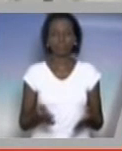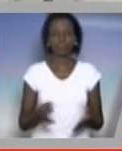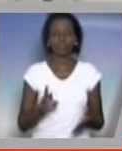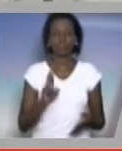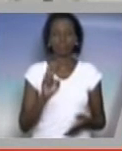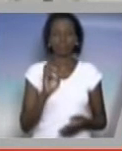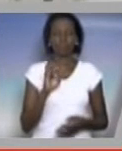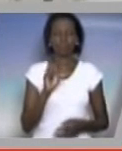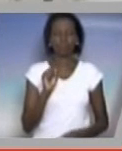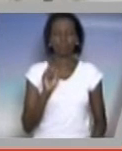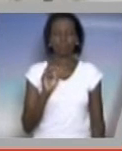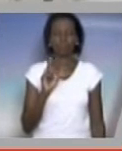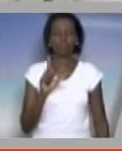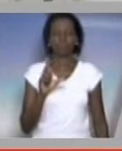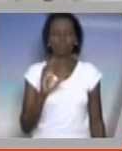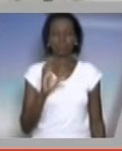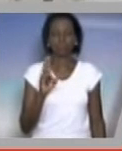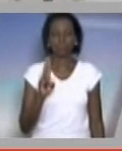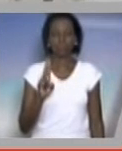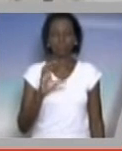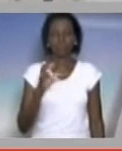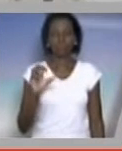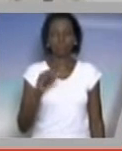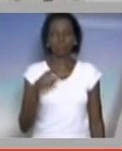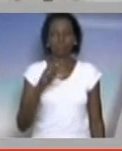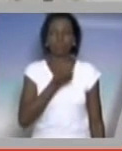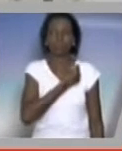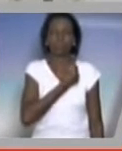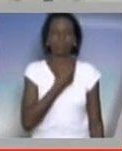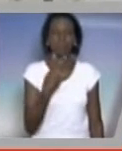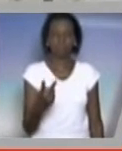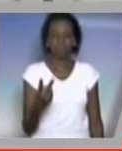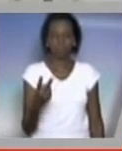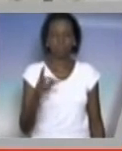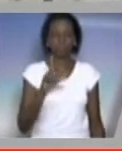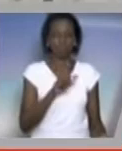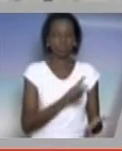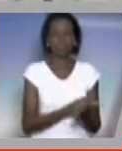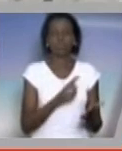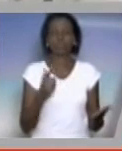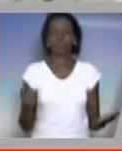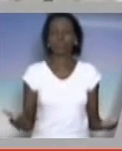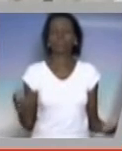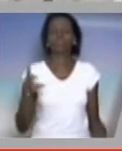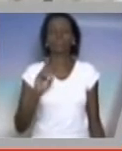resolução número 2, que foi publicada no Diário Oficial, no dia 8, que